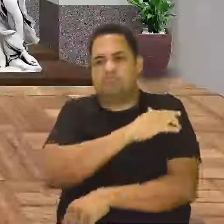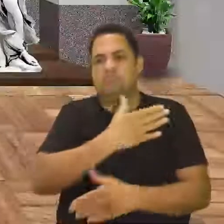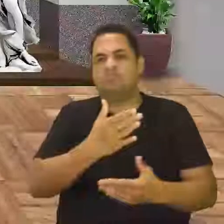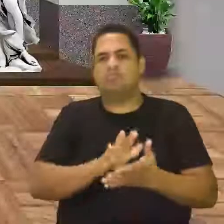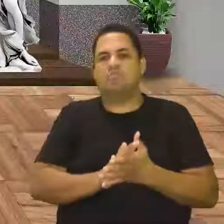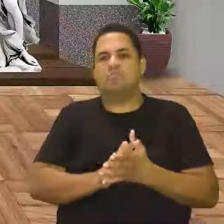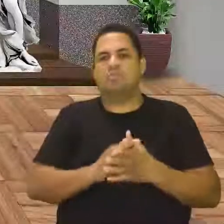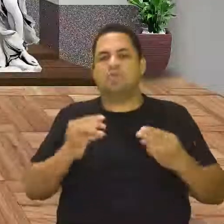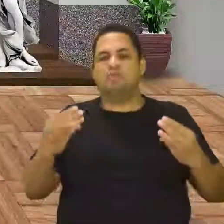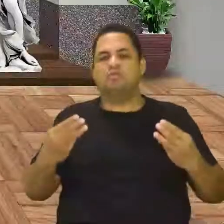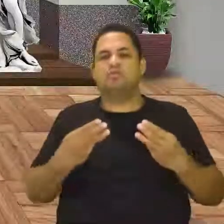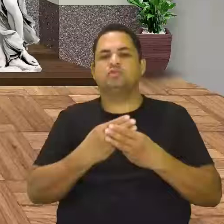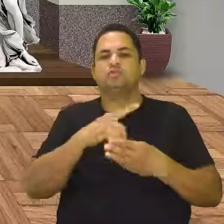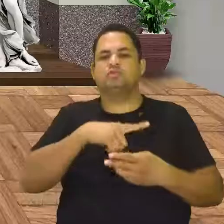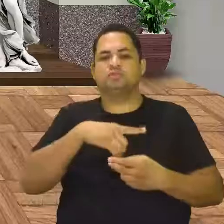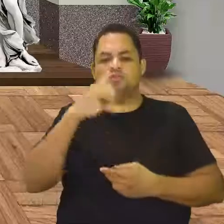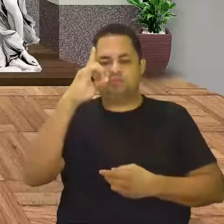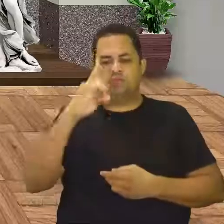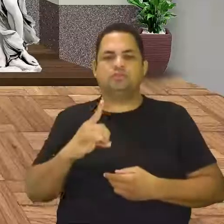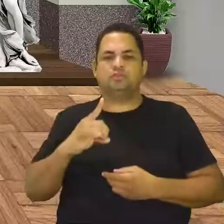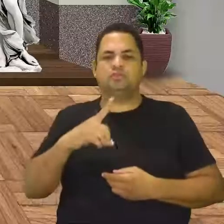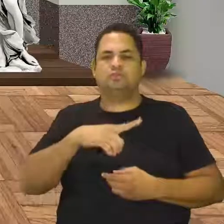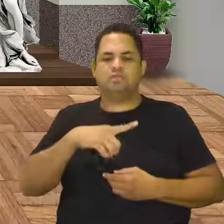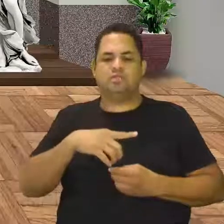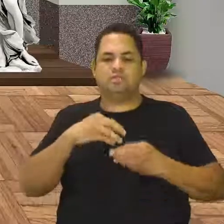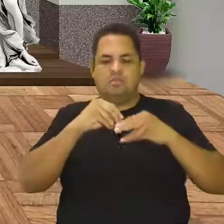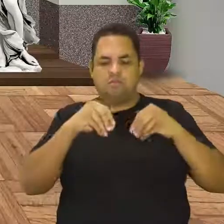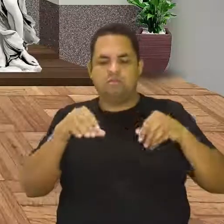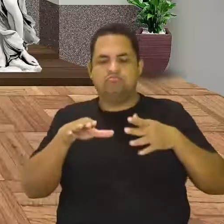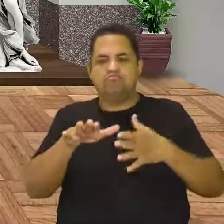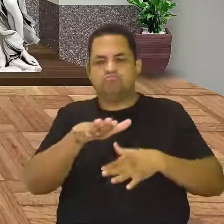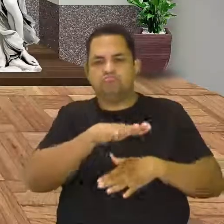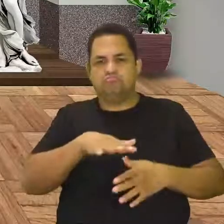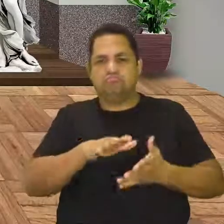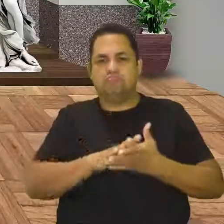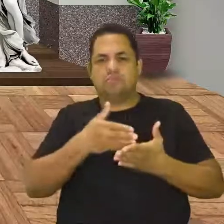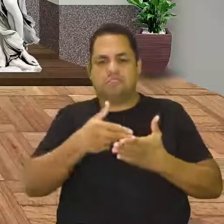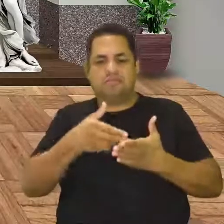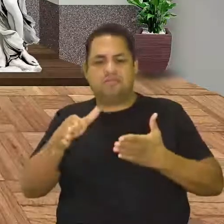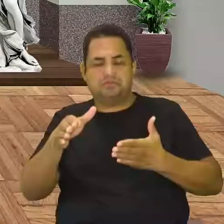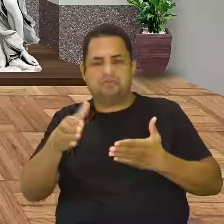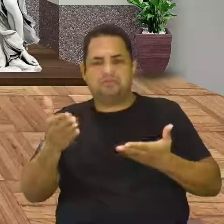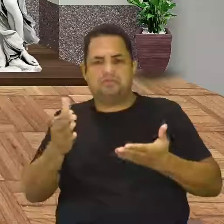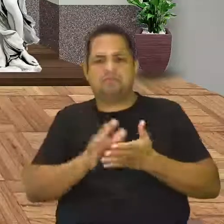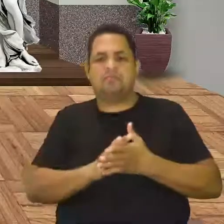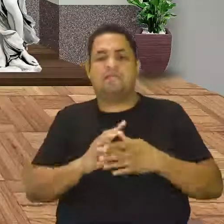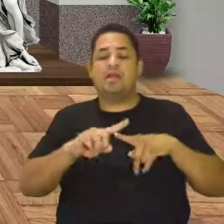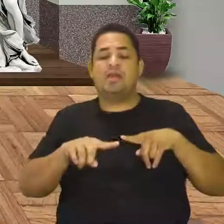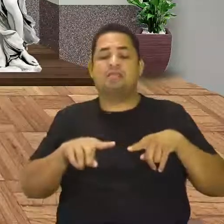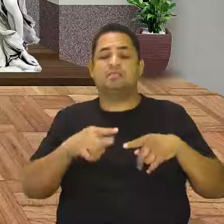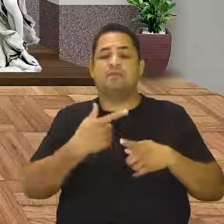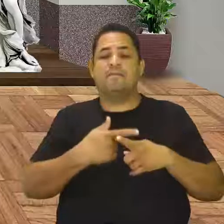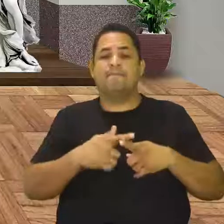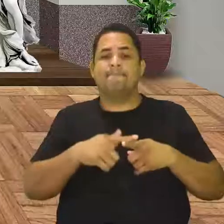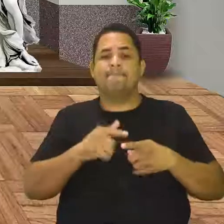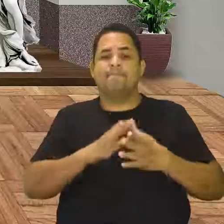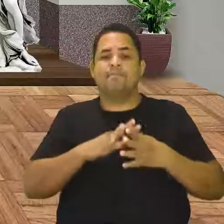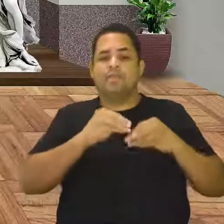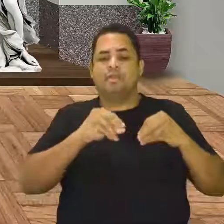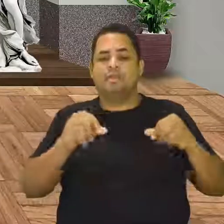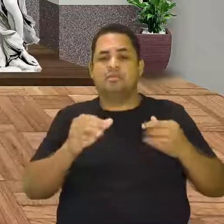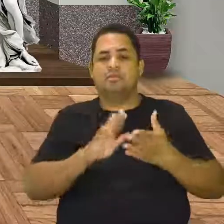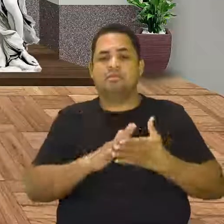que os judeus também tinham direito a ter uma terra. Historicamente, eles foram expulsos da terra. Só que o grande problema é que a terra para